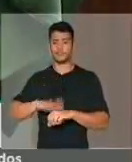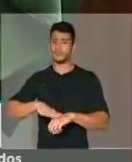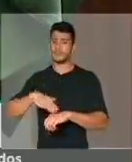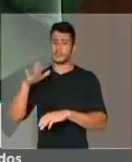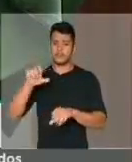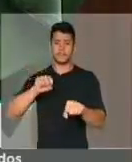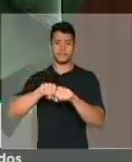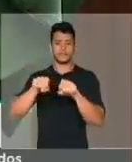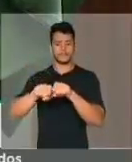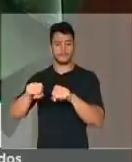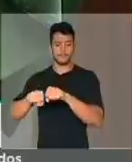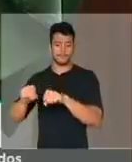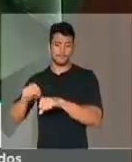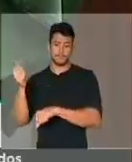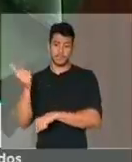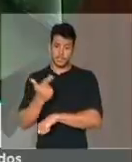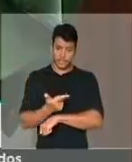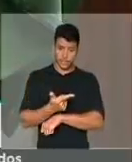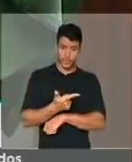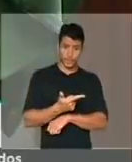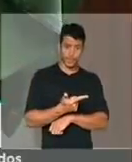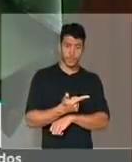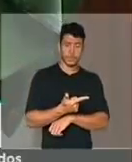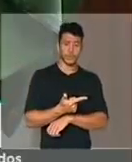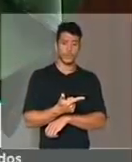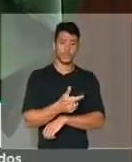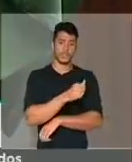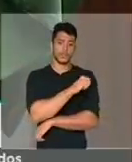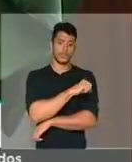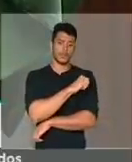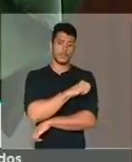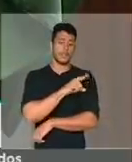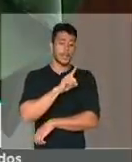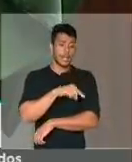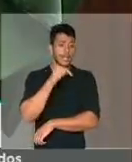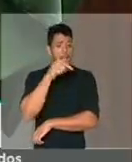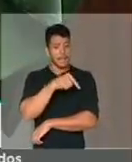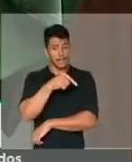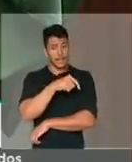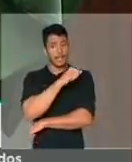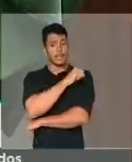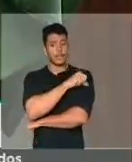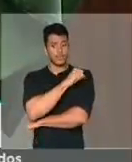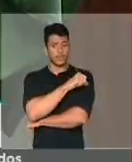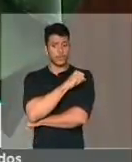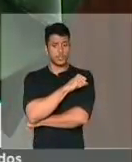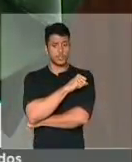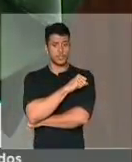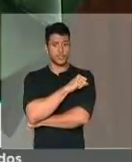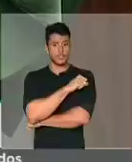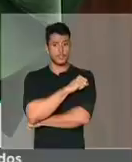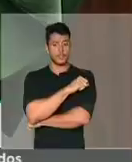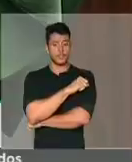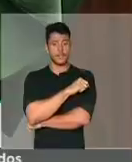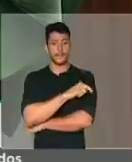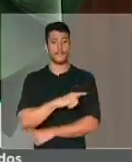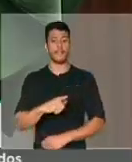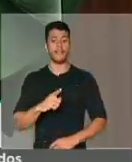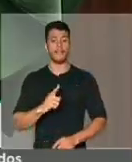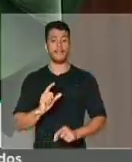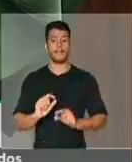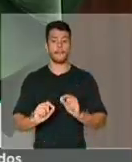homicídio maiores que o do Rio de Janeiro, é nessa unidade da federação, é no meu estado, que